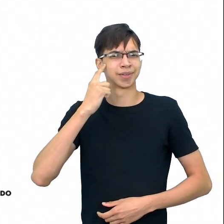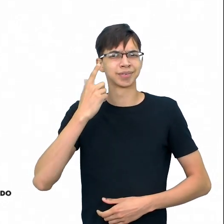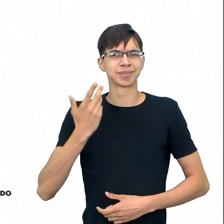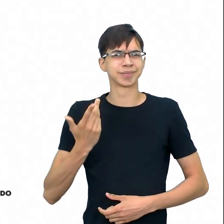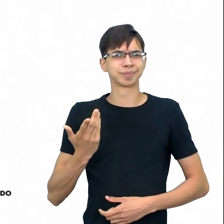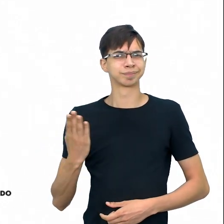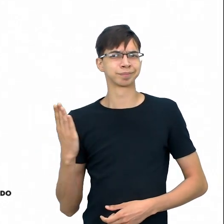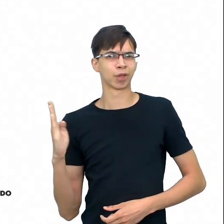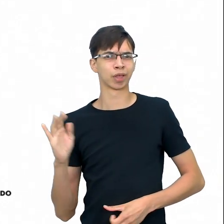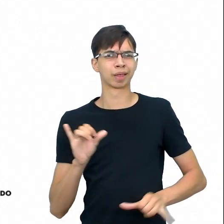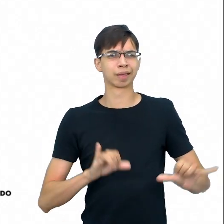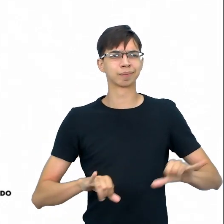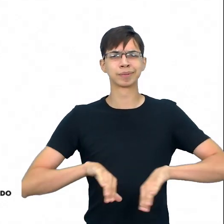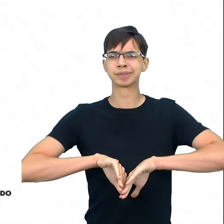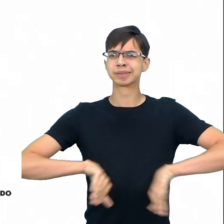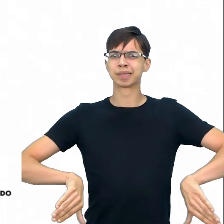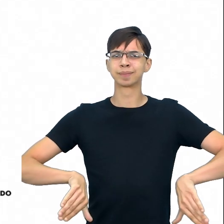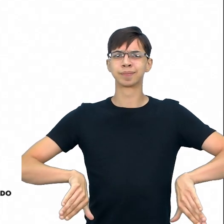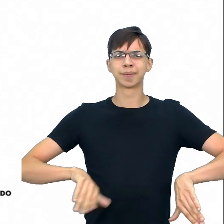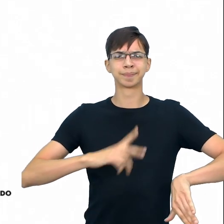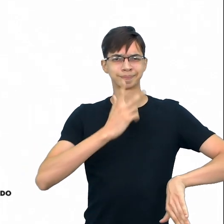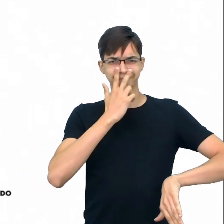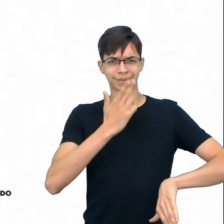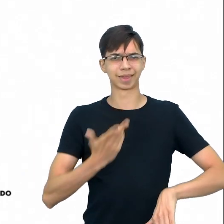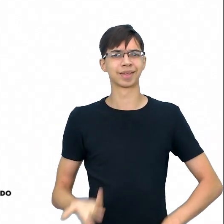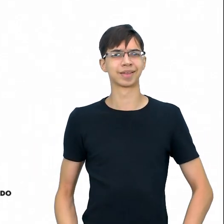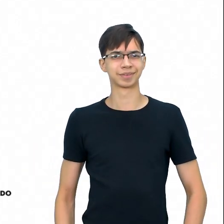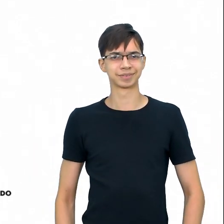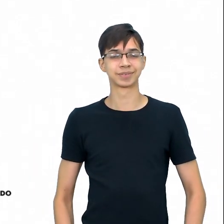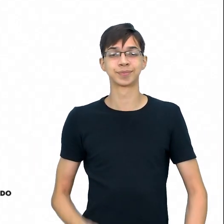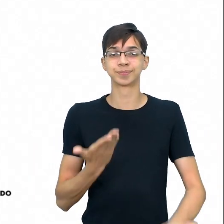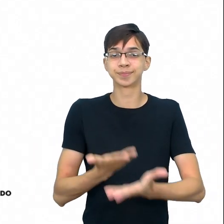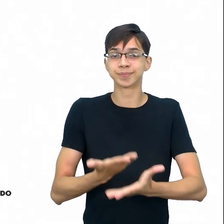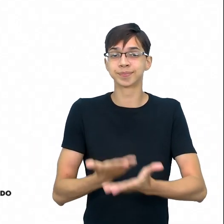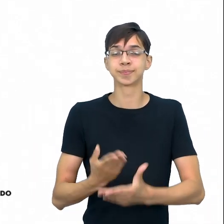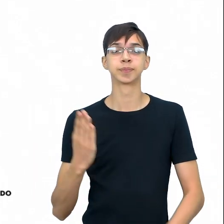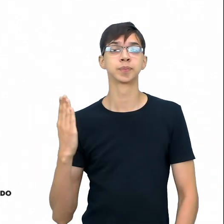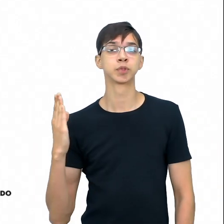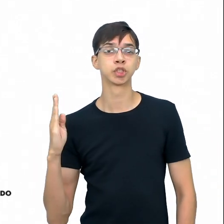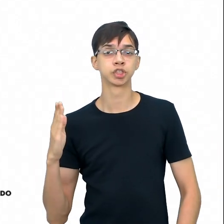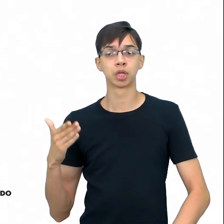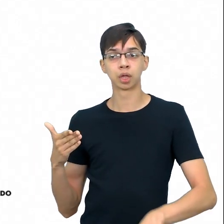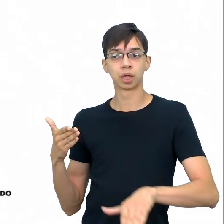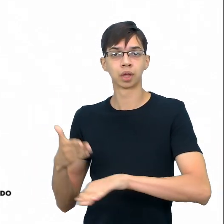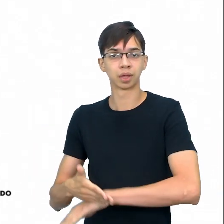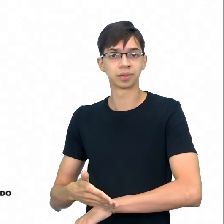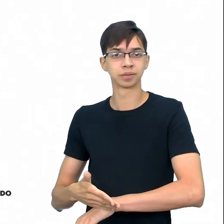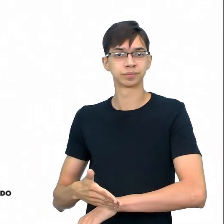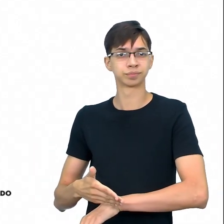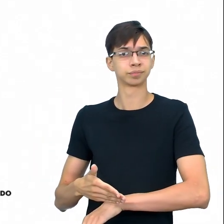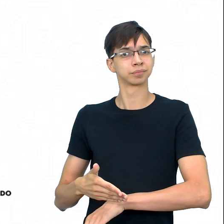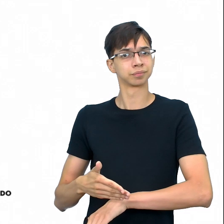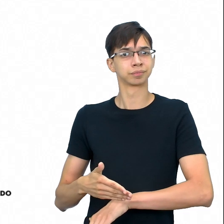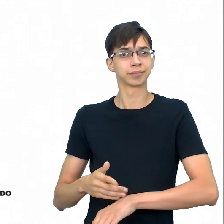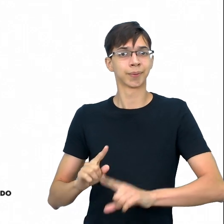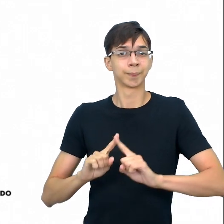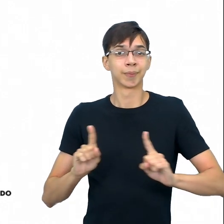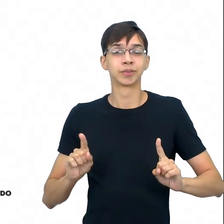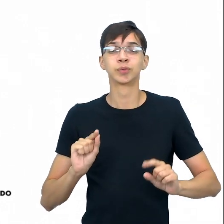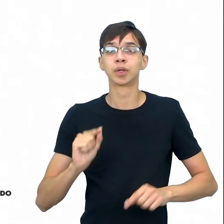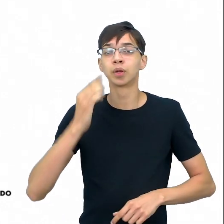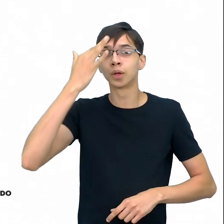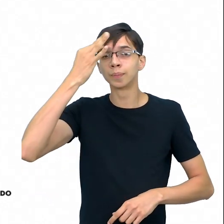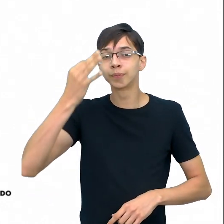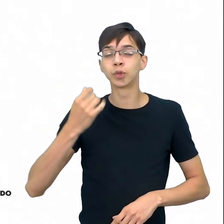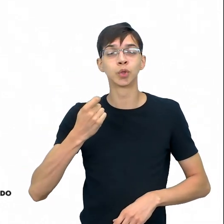separada, ele vai para a aula de química, ele vai para a aula de biologia, ele precisa entender que ele não precisa fechar a gavetinha